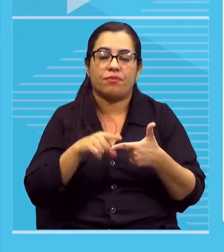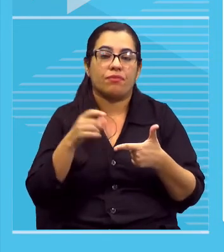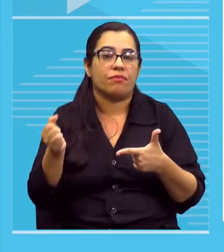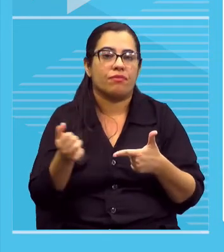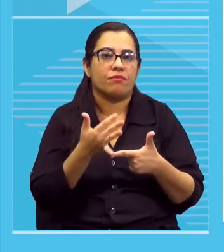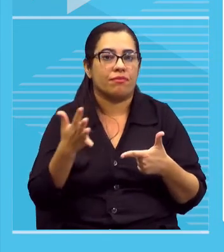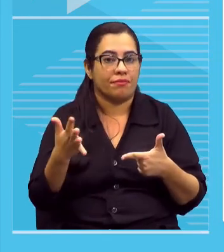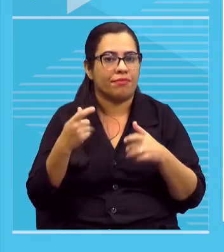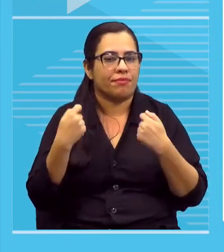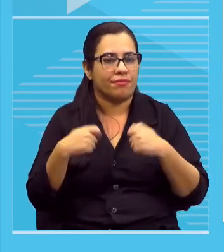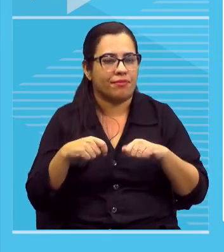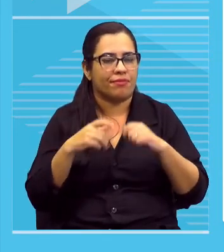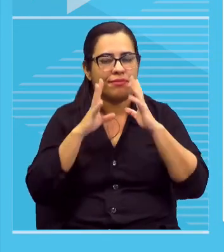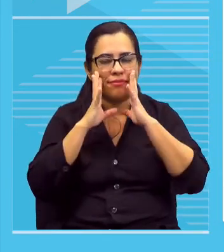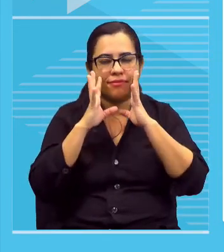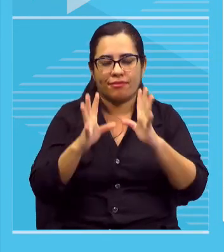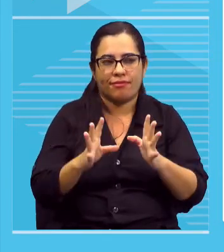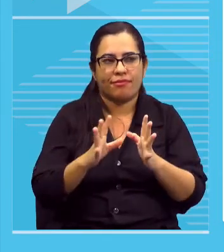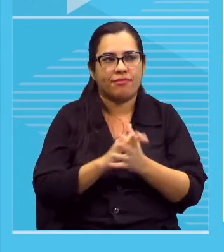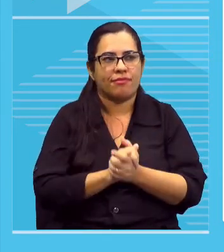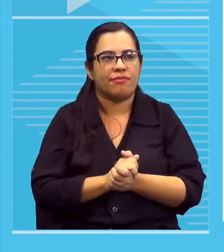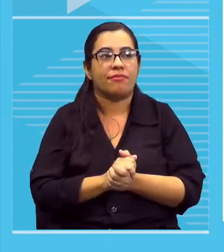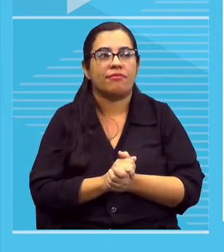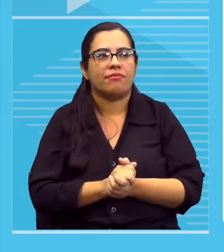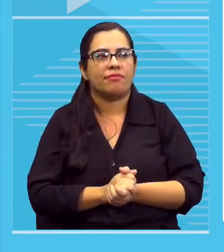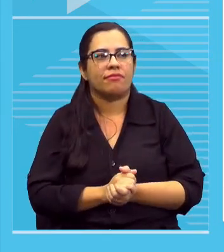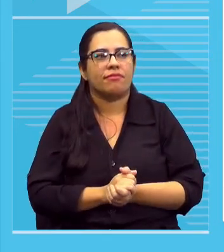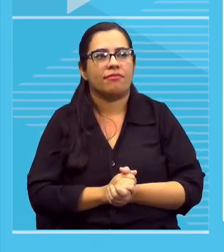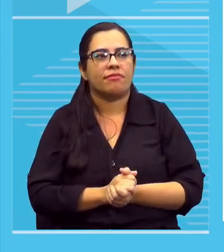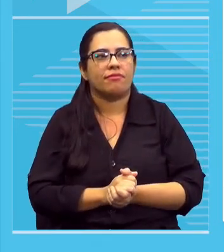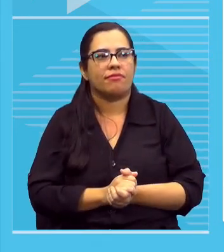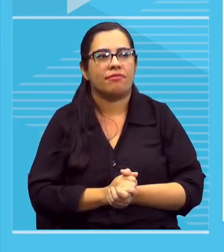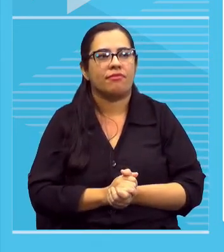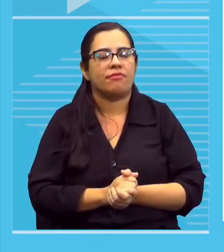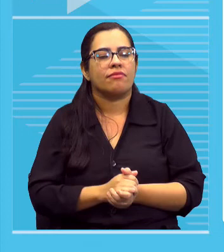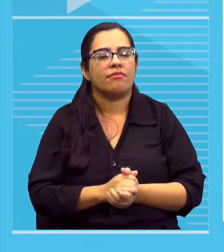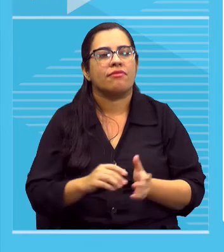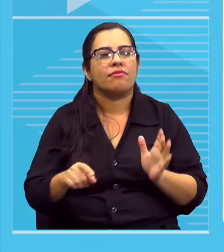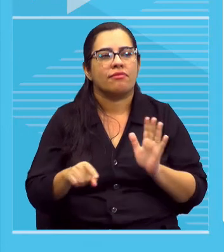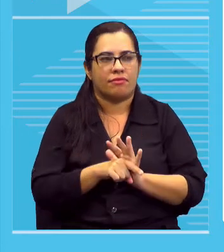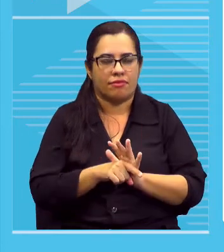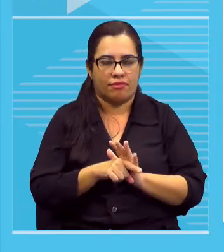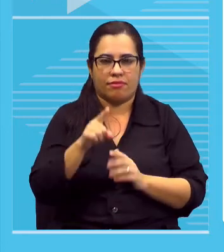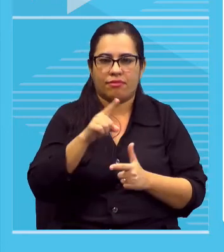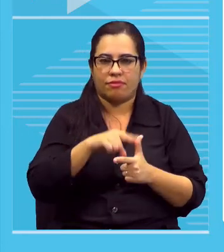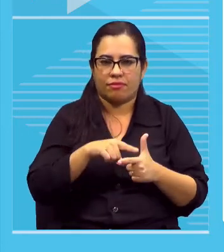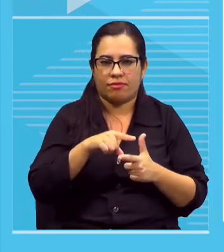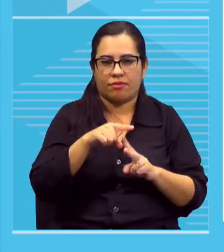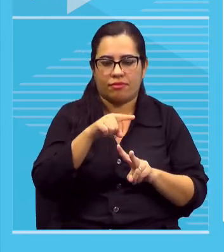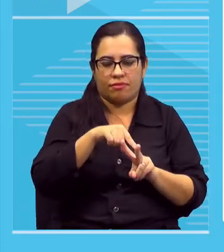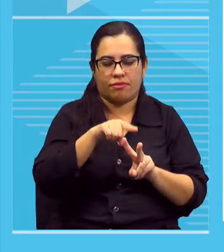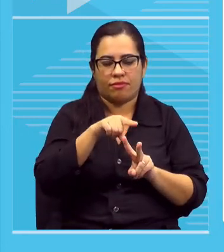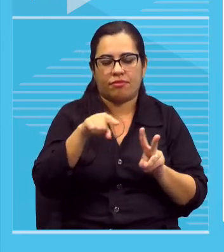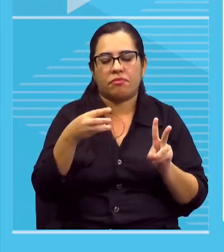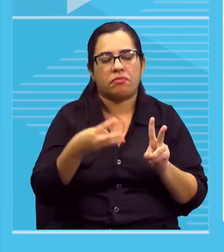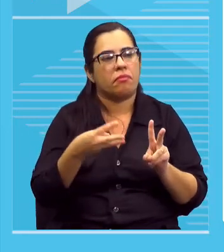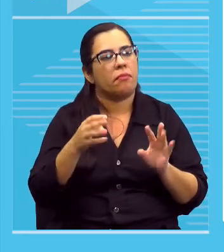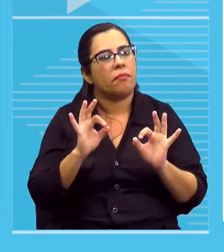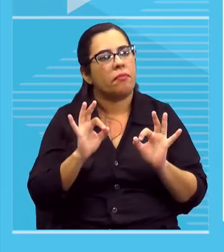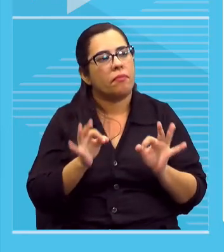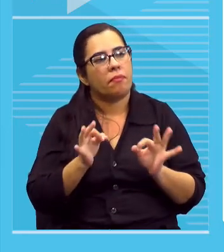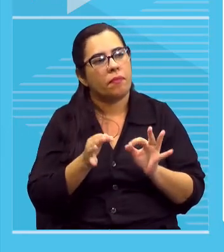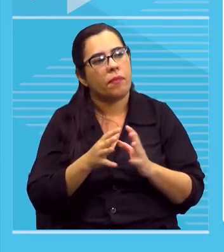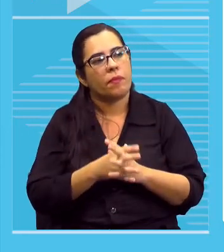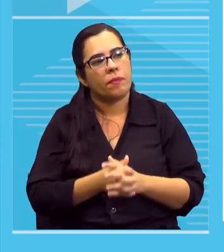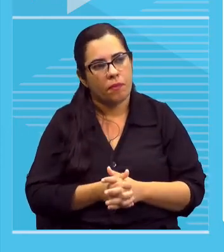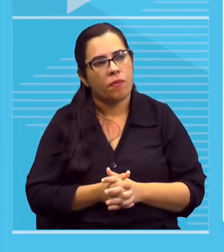jovens atenção é igual tem um menos embaixo né é igual a menos raiz de 3 a tangente de